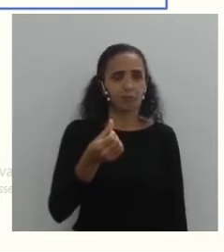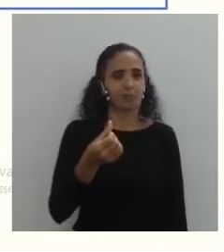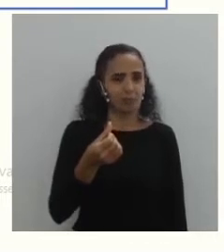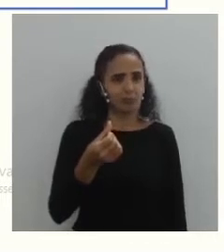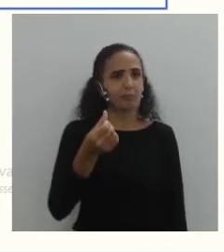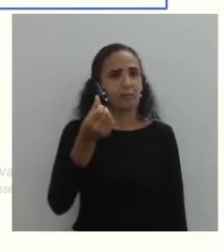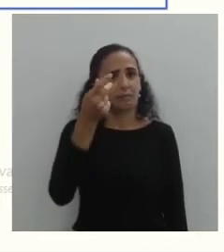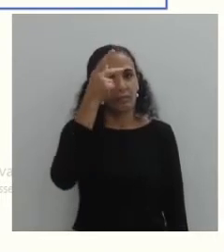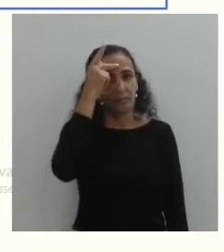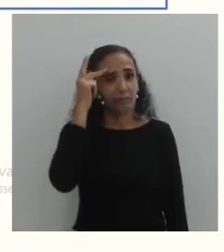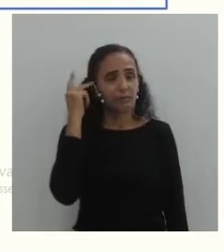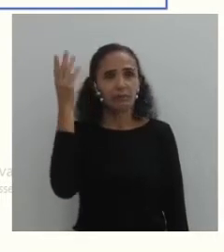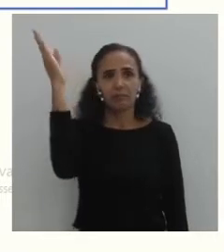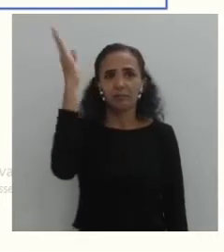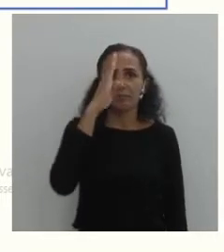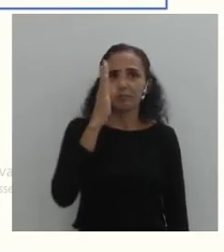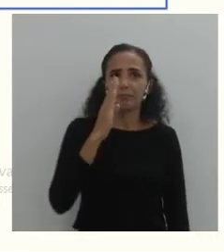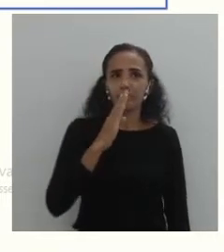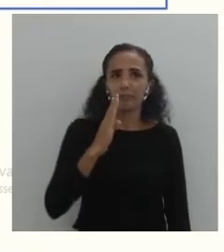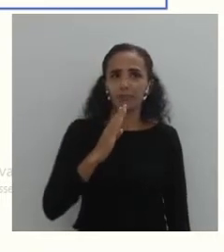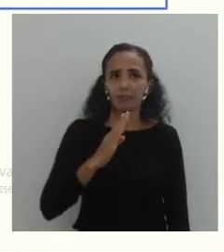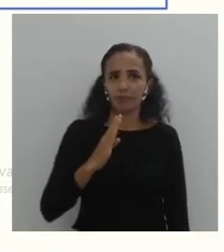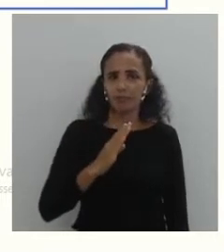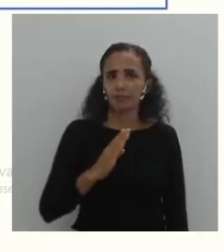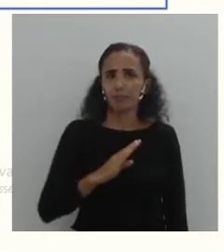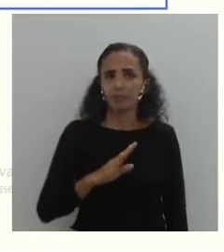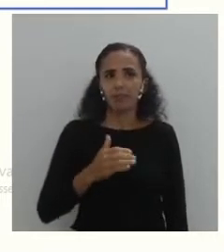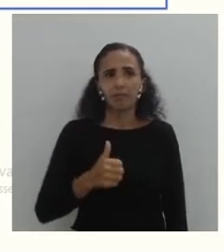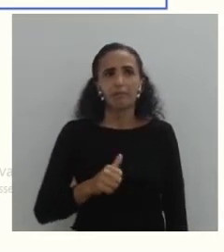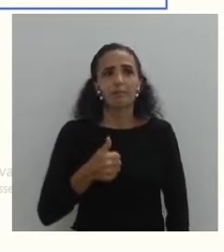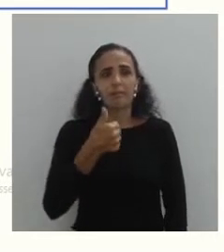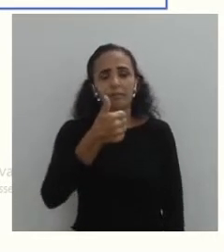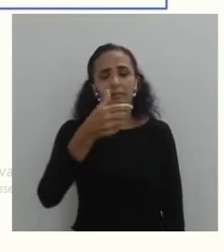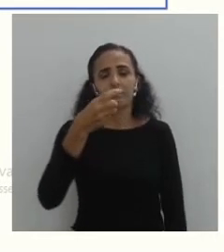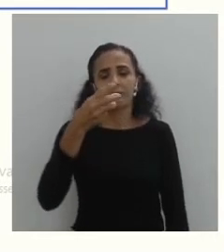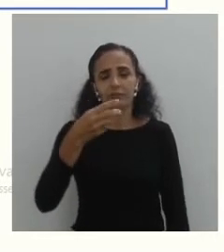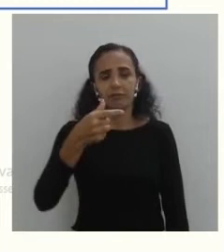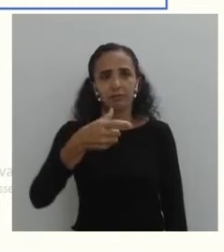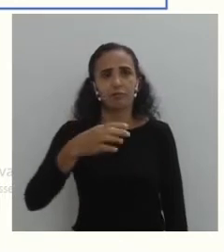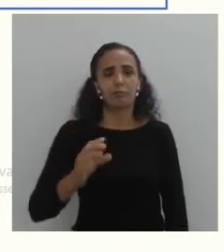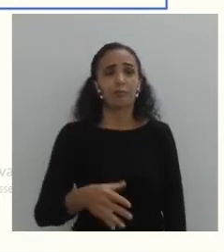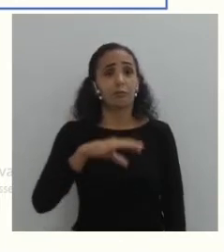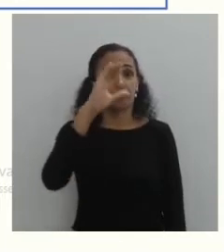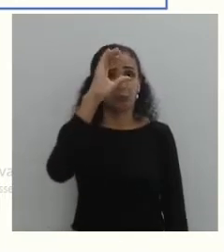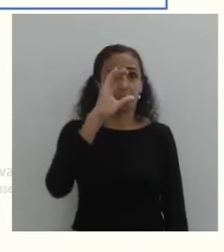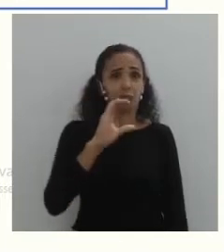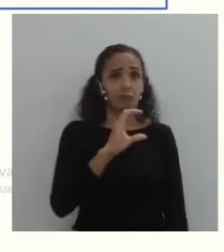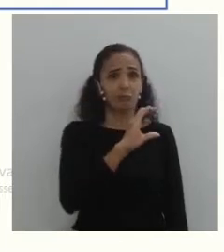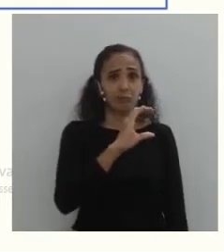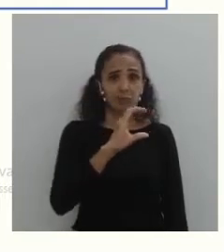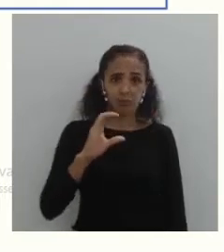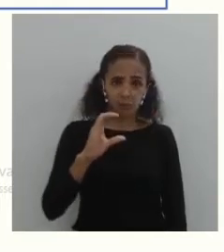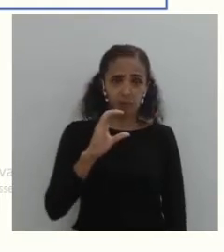64,6% dos brasileiros, cerca de 123 milhões, declaram-se católicos.